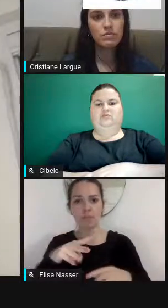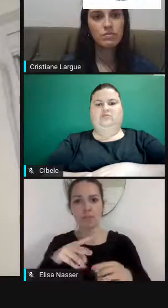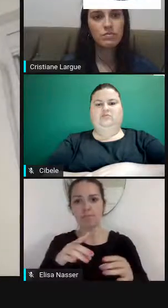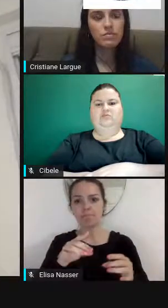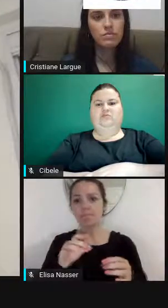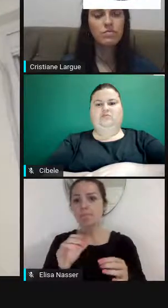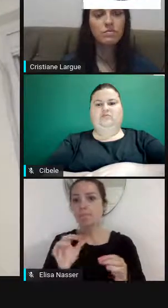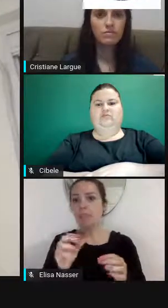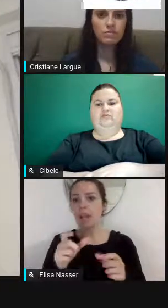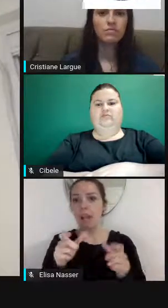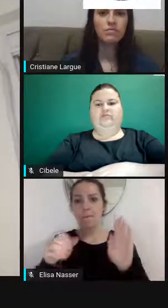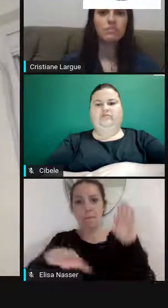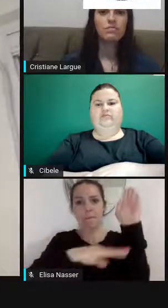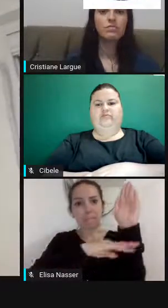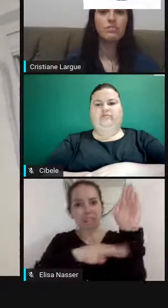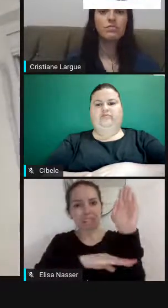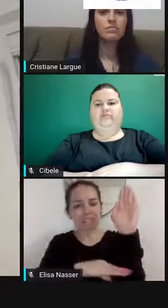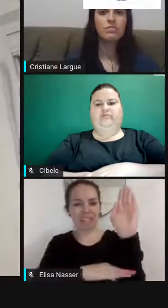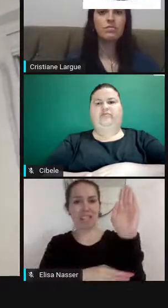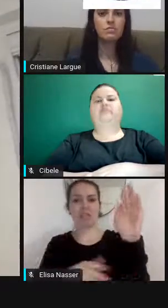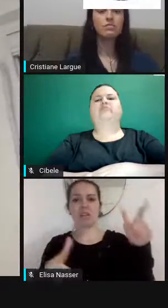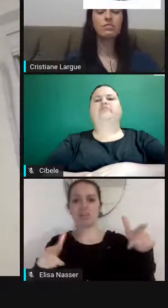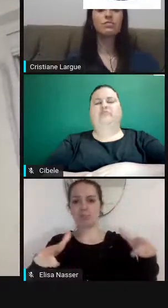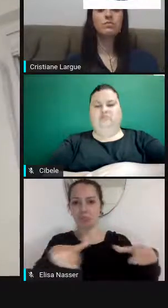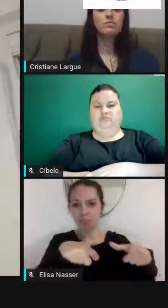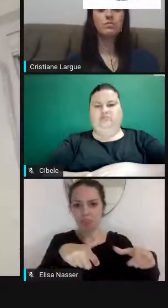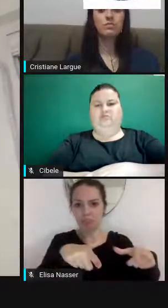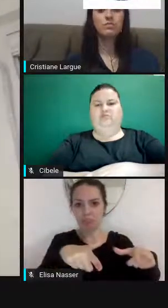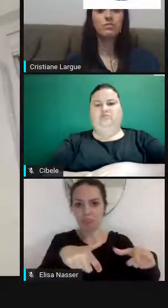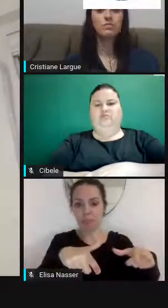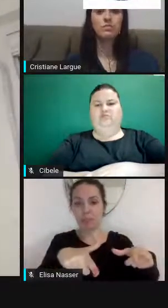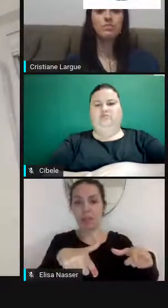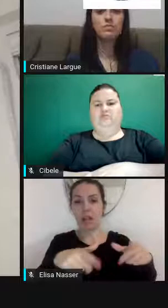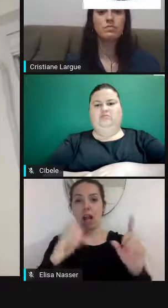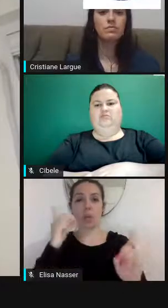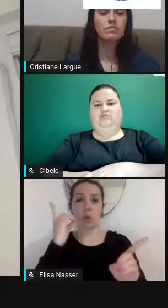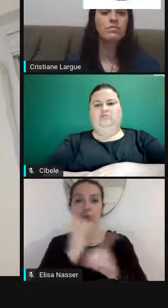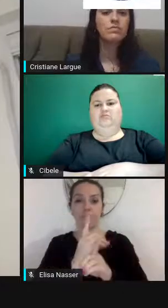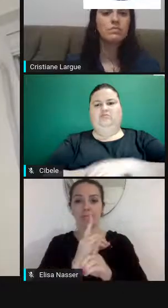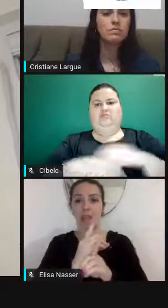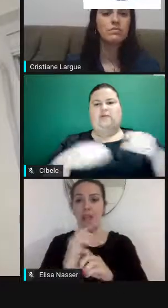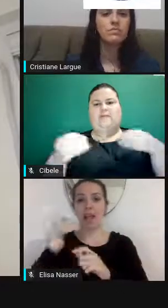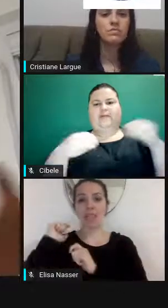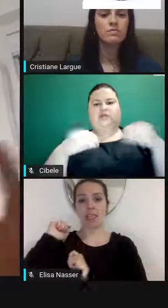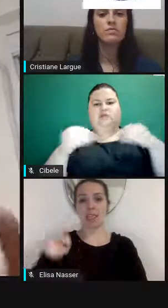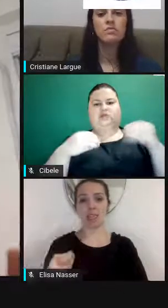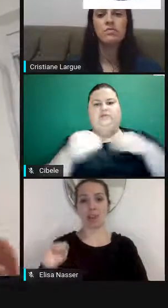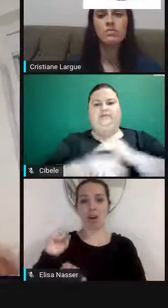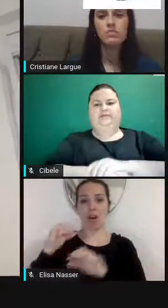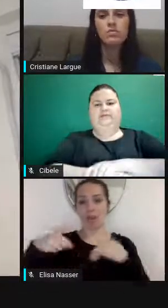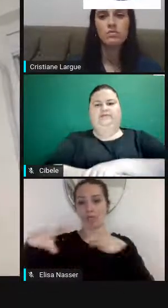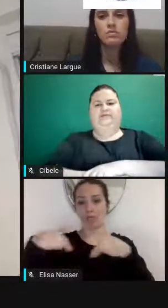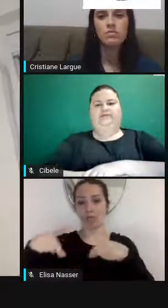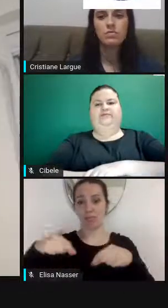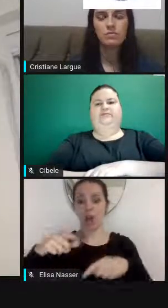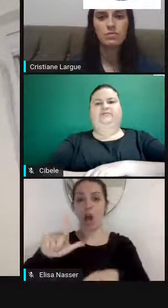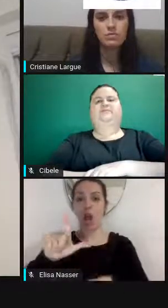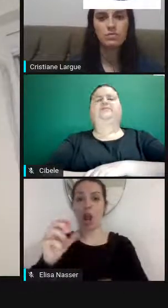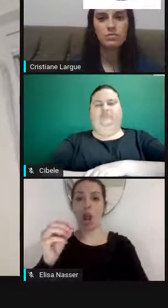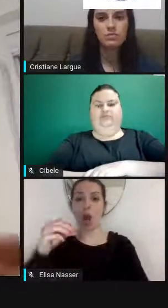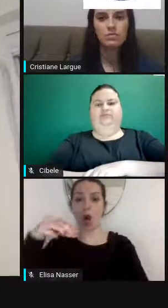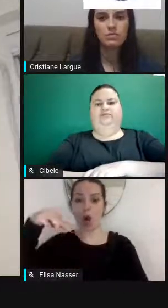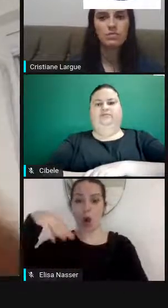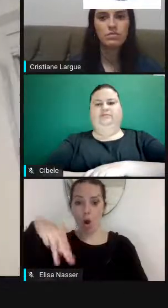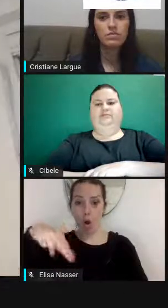nos funcionamentos que estão a parcela aberto eu encontrei sacolas lonas acumuladas em conceito pneu